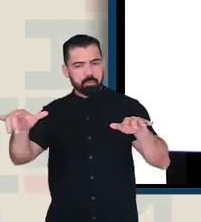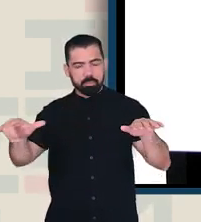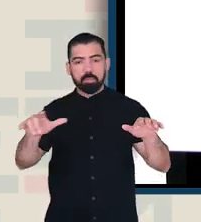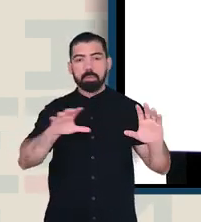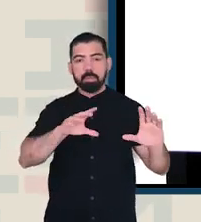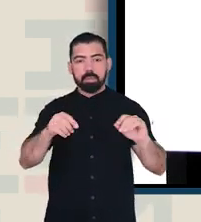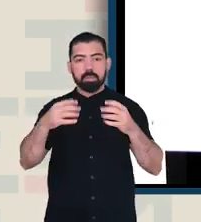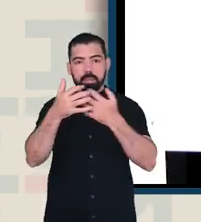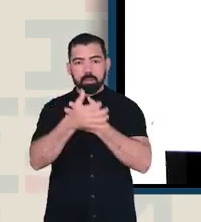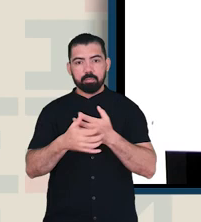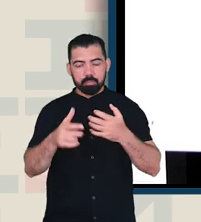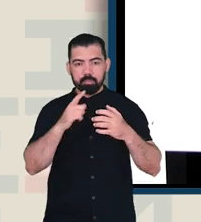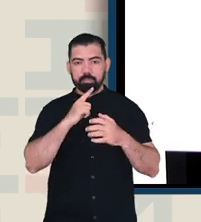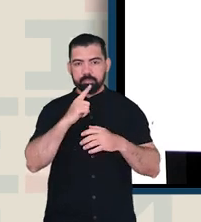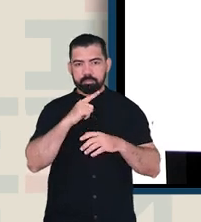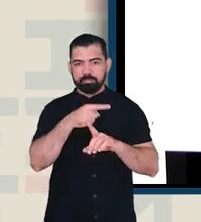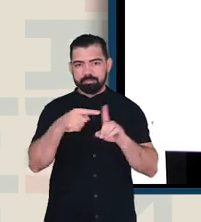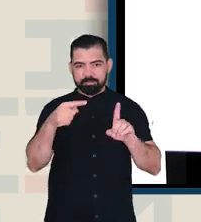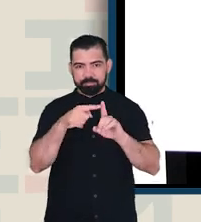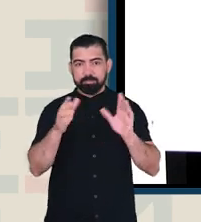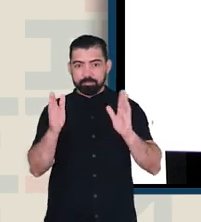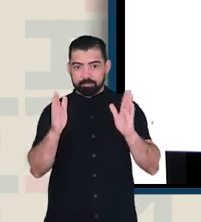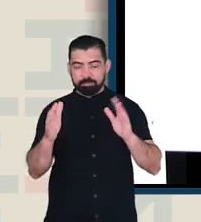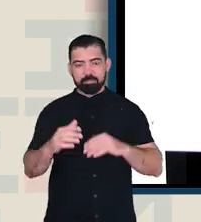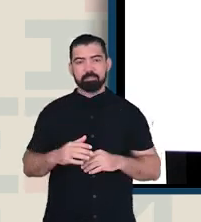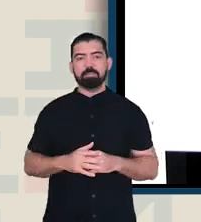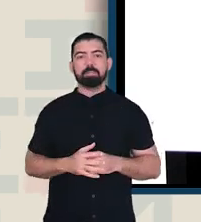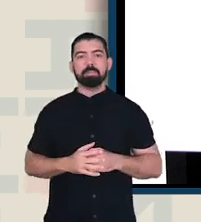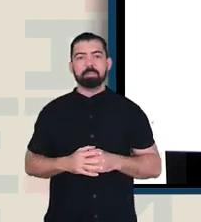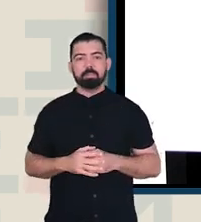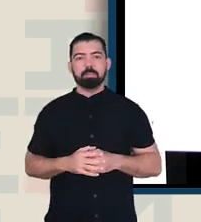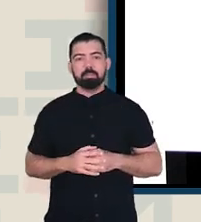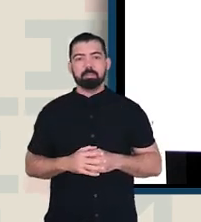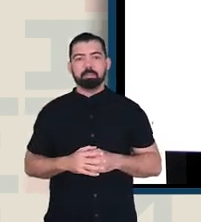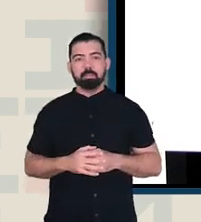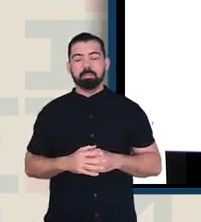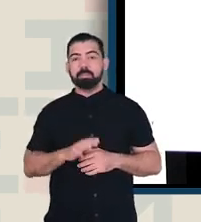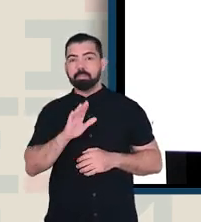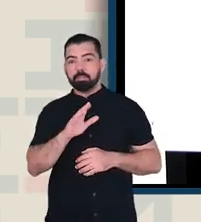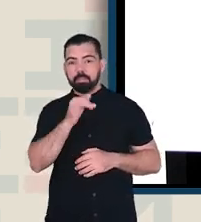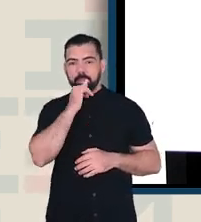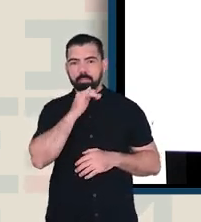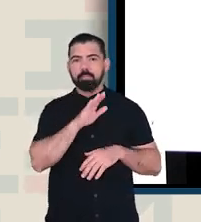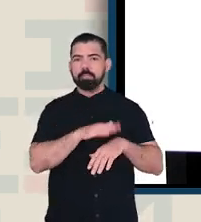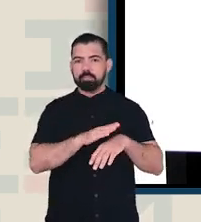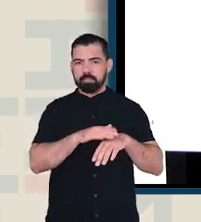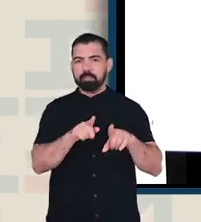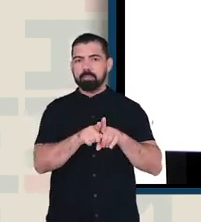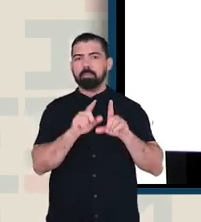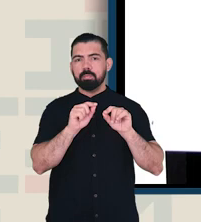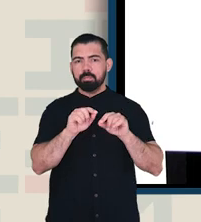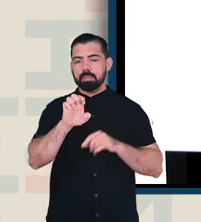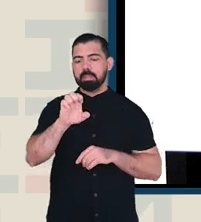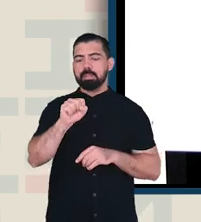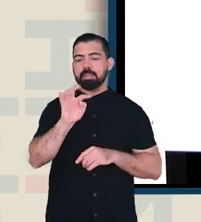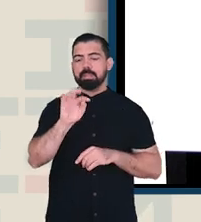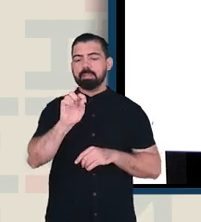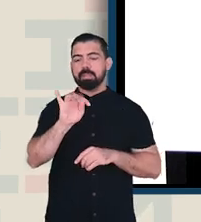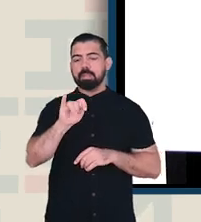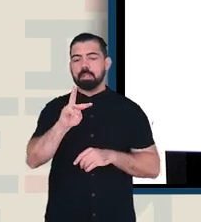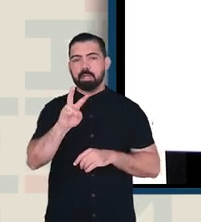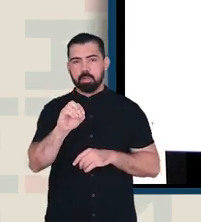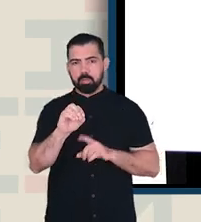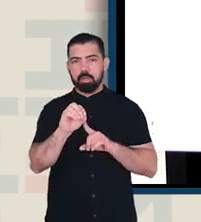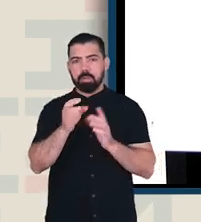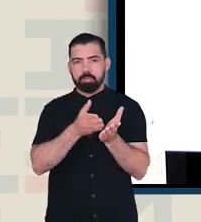essa música, de todo esse trecho, né? E que fica como estático atrás de tudo. Então seria como um